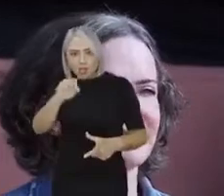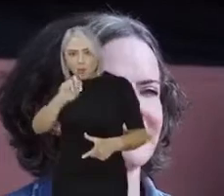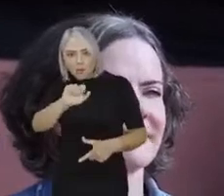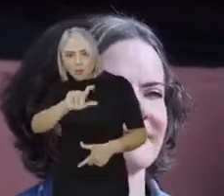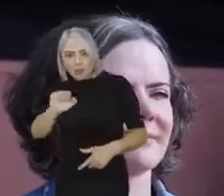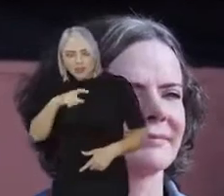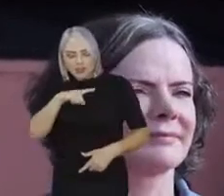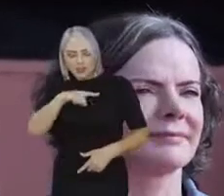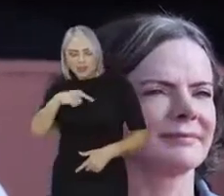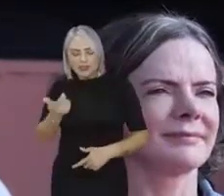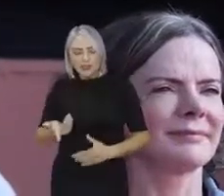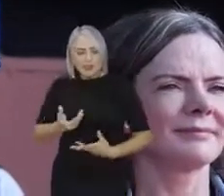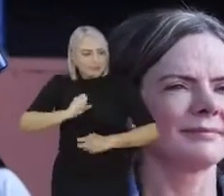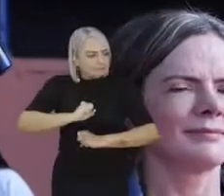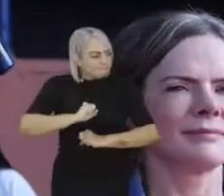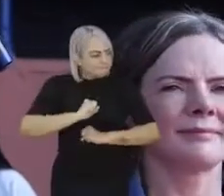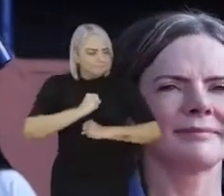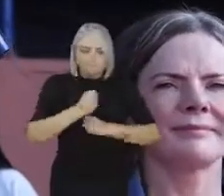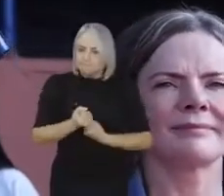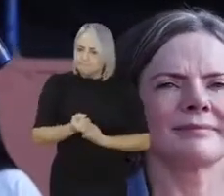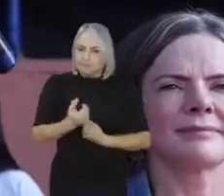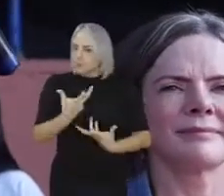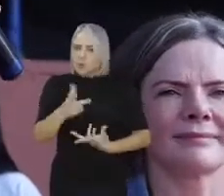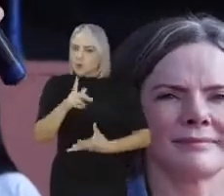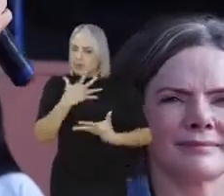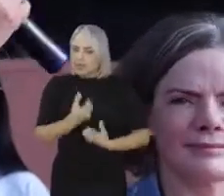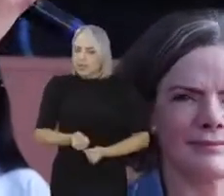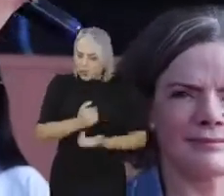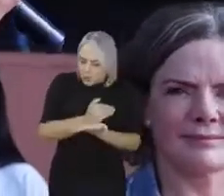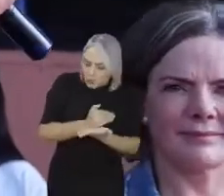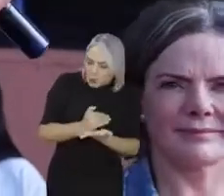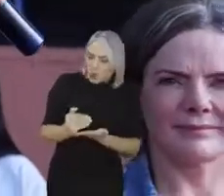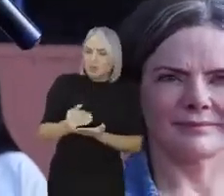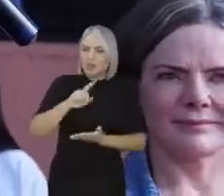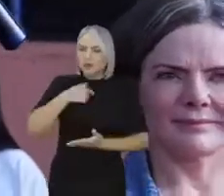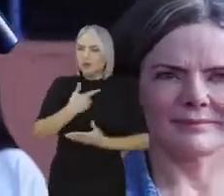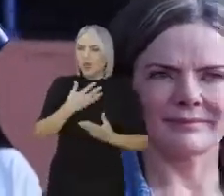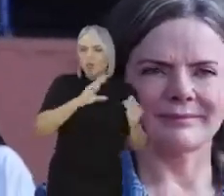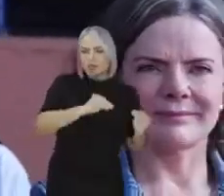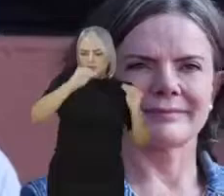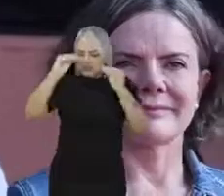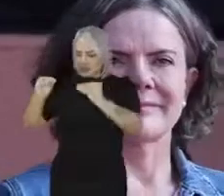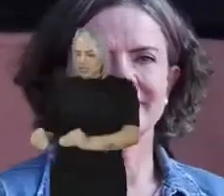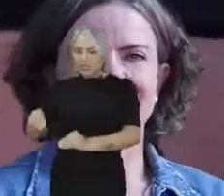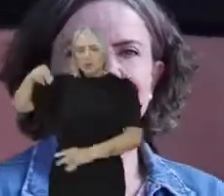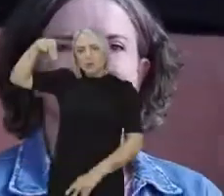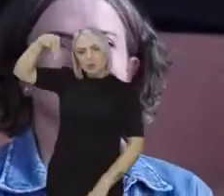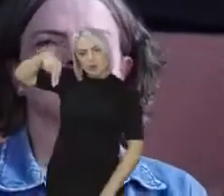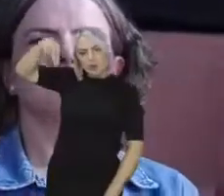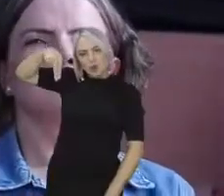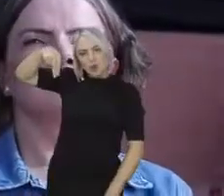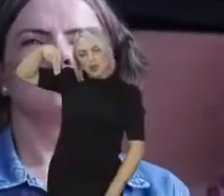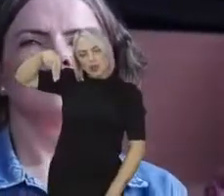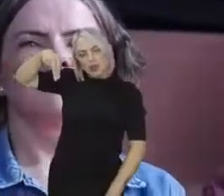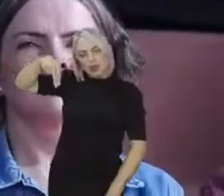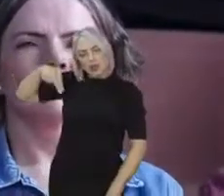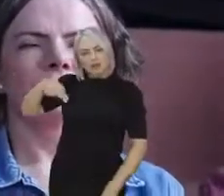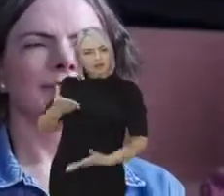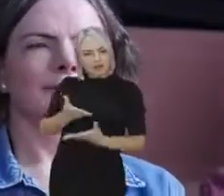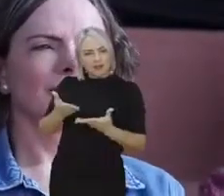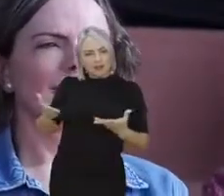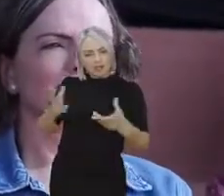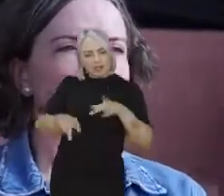temos desde o início. Nós saímos do Nordeste, grande maioria que é daqui, são os